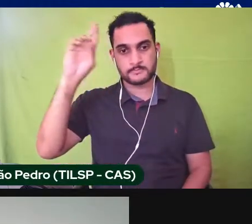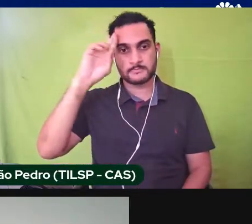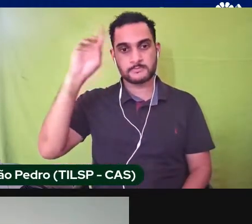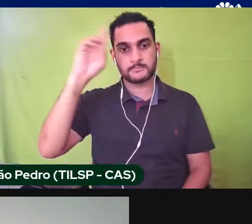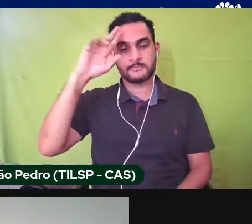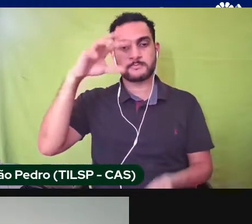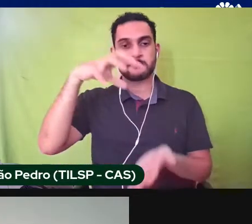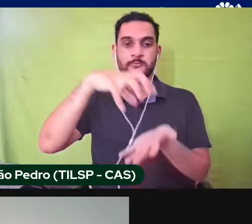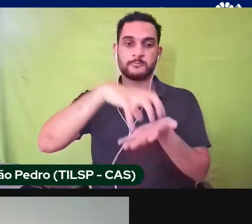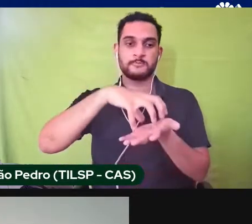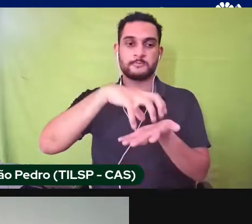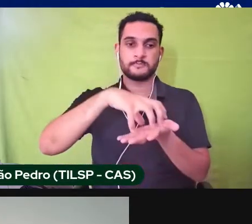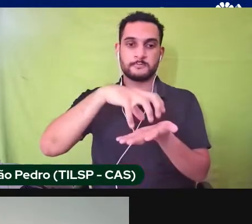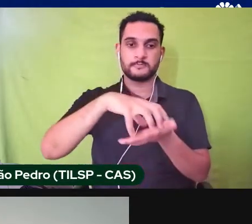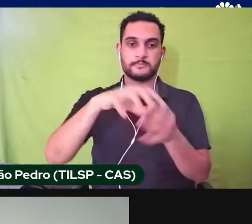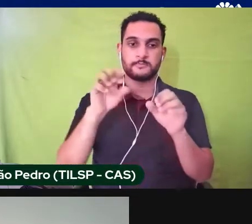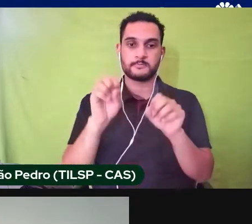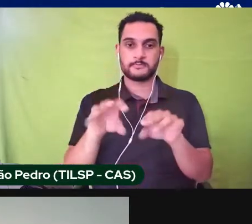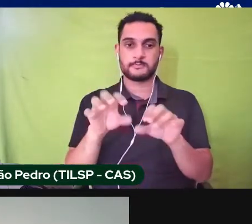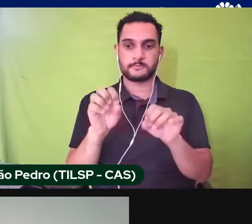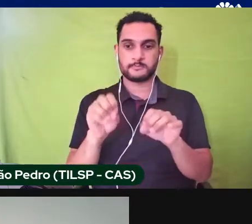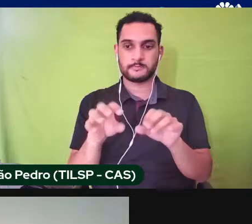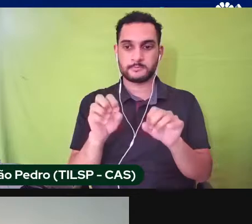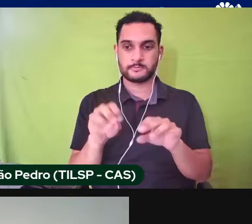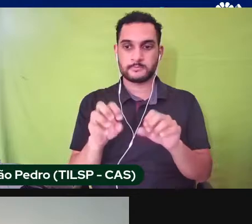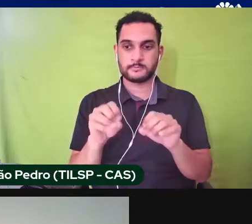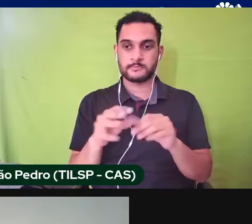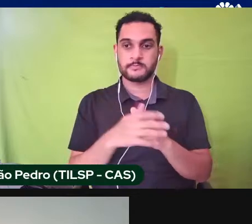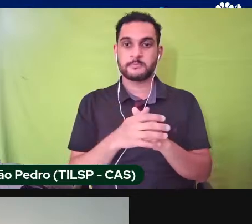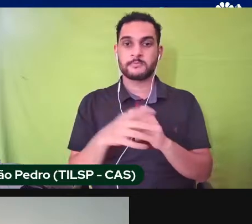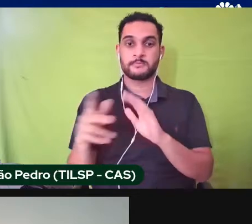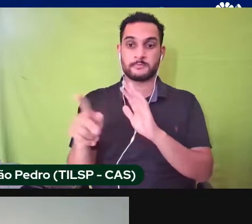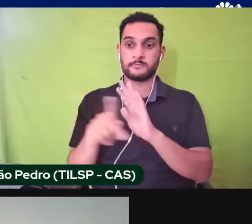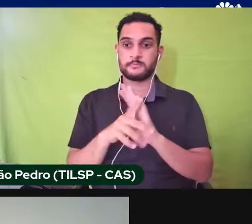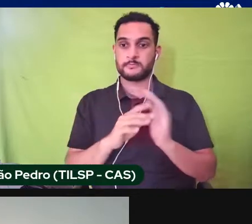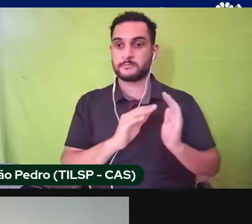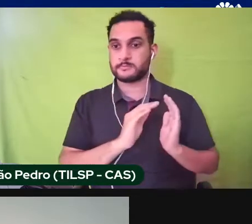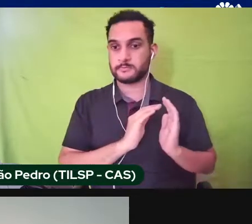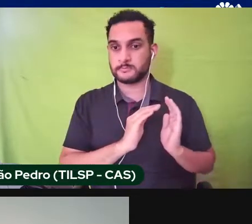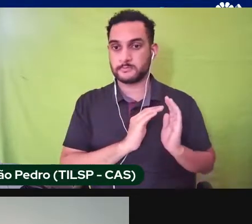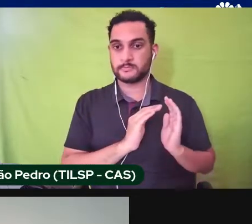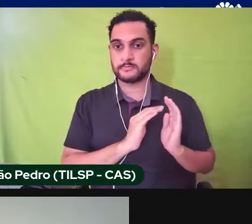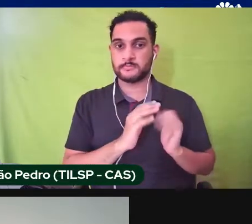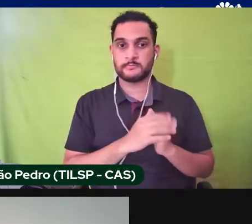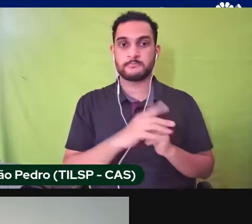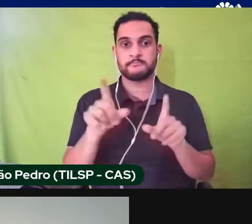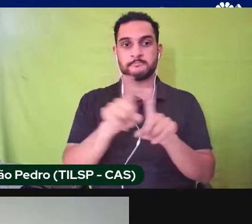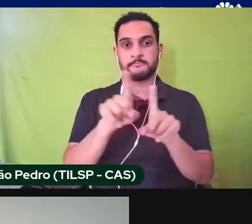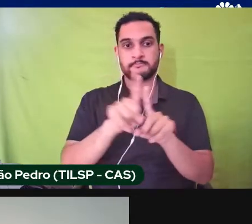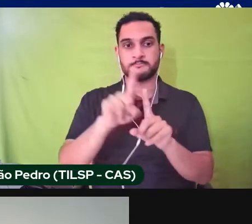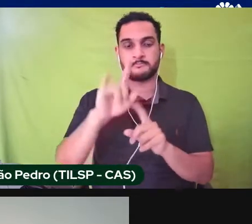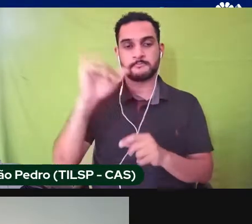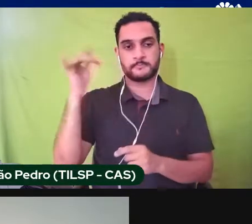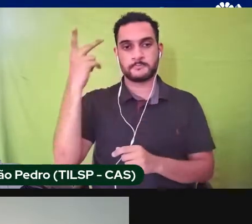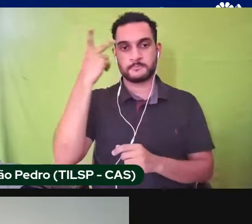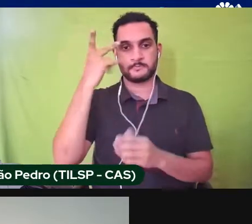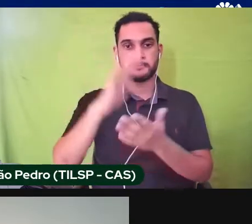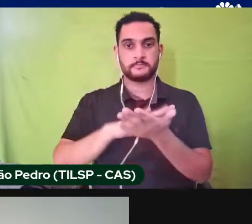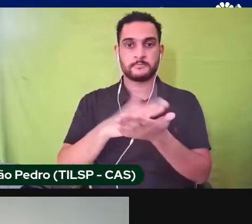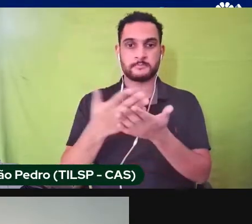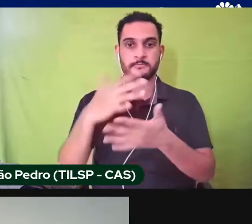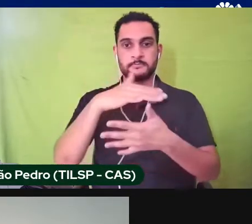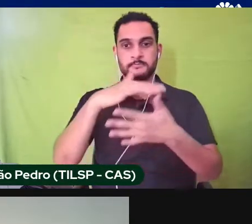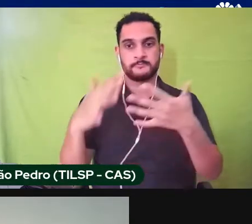aí de educação da Rede APAE de Goiás. E João Pedro, intérprete de Libras, que